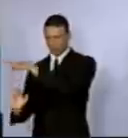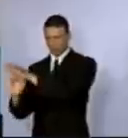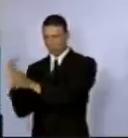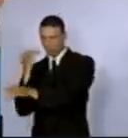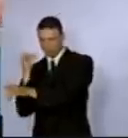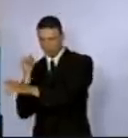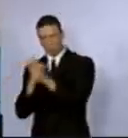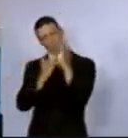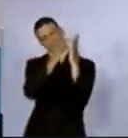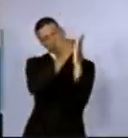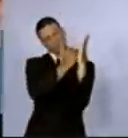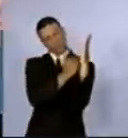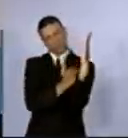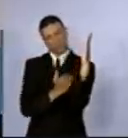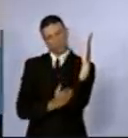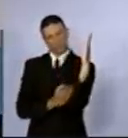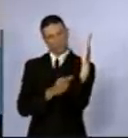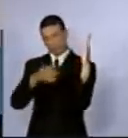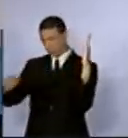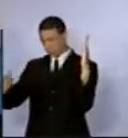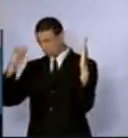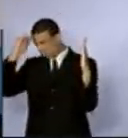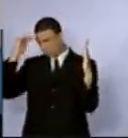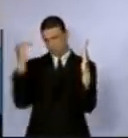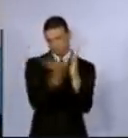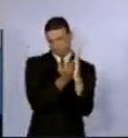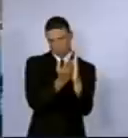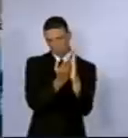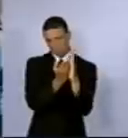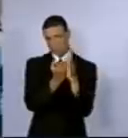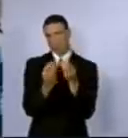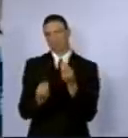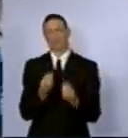elétrico, está sendo obedecida?